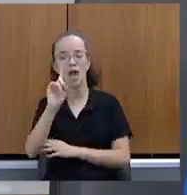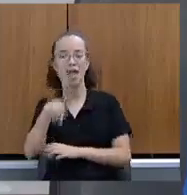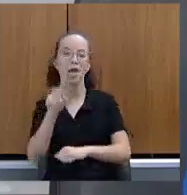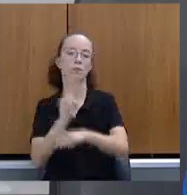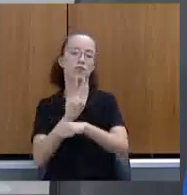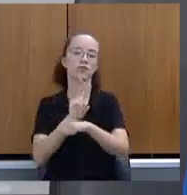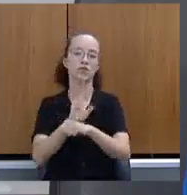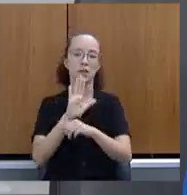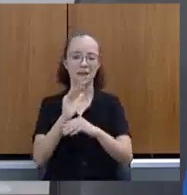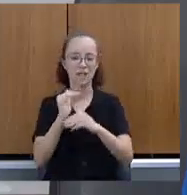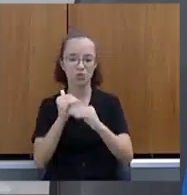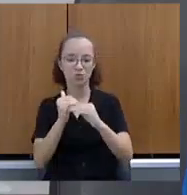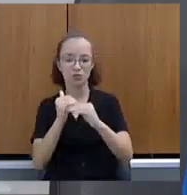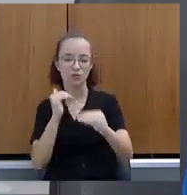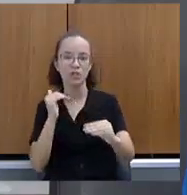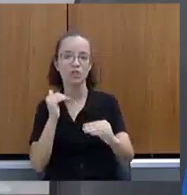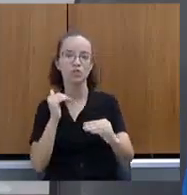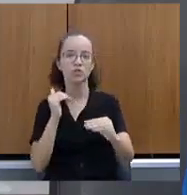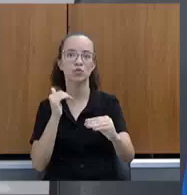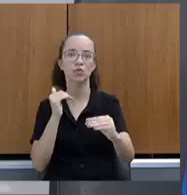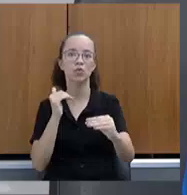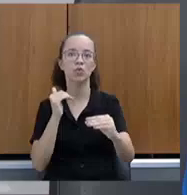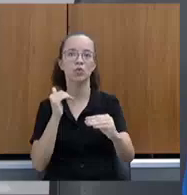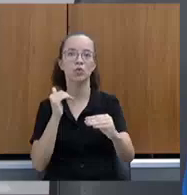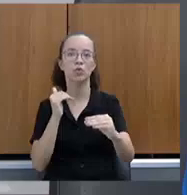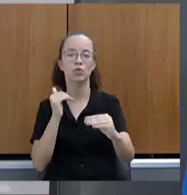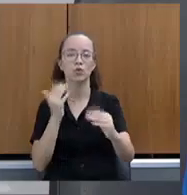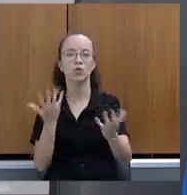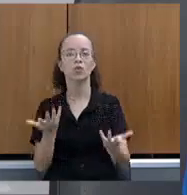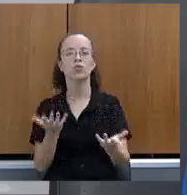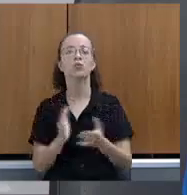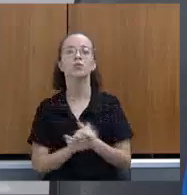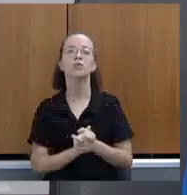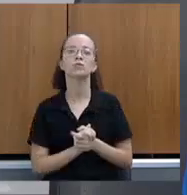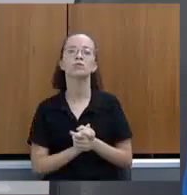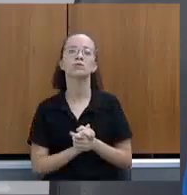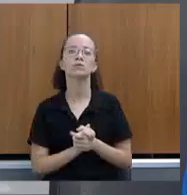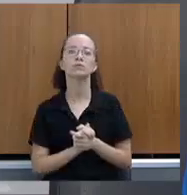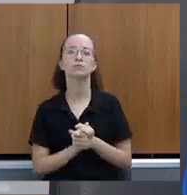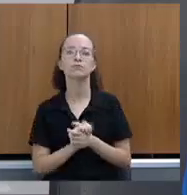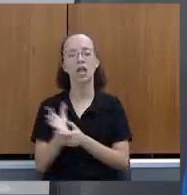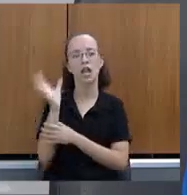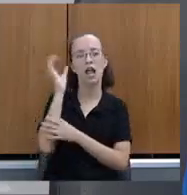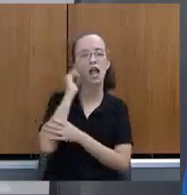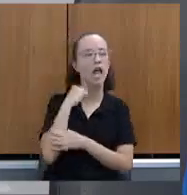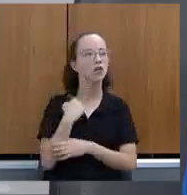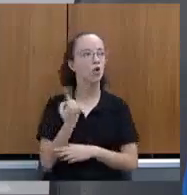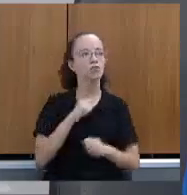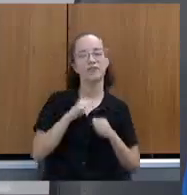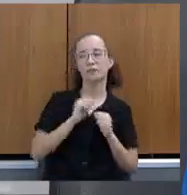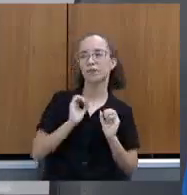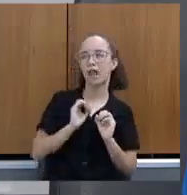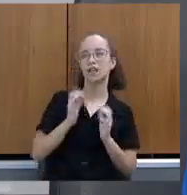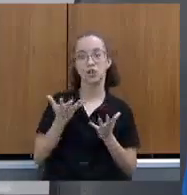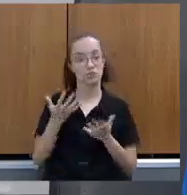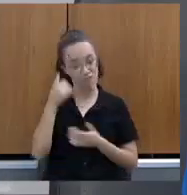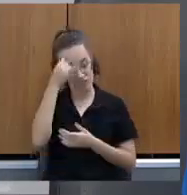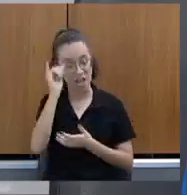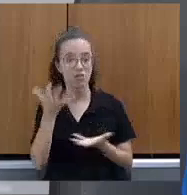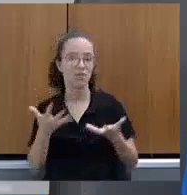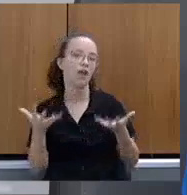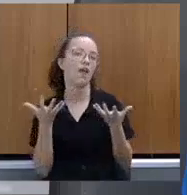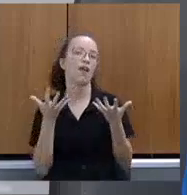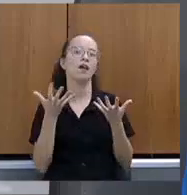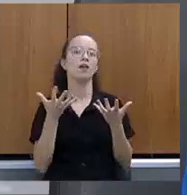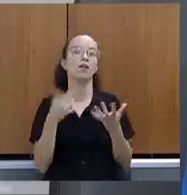definitiva não é Assembleia Poder Legislativo que faz nós sabemos disso né Para eu não ter que escutar que nós não fizemos a nossa parte né porque a nossa